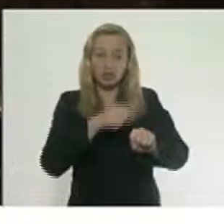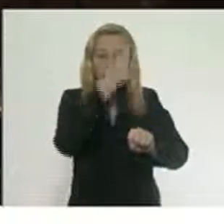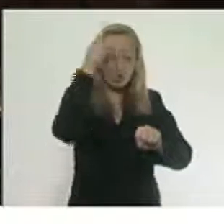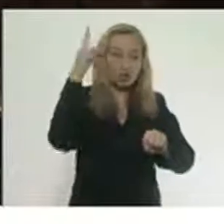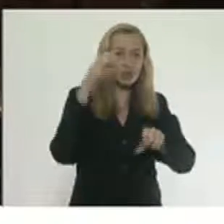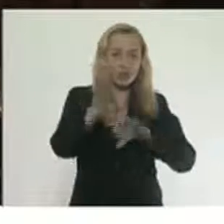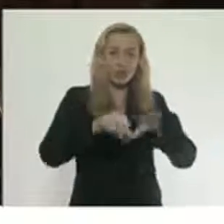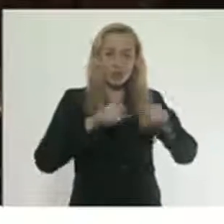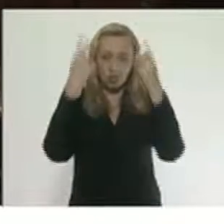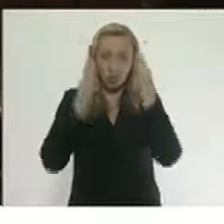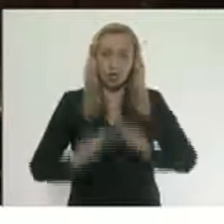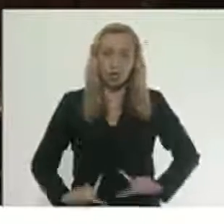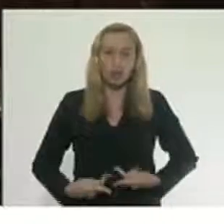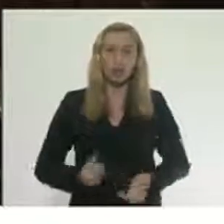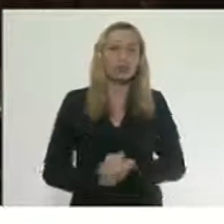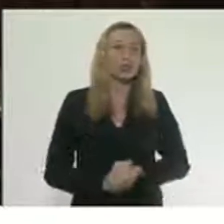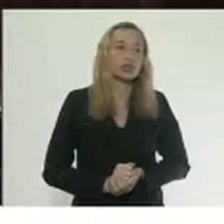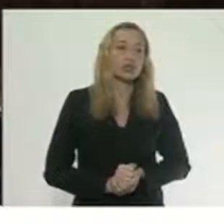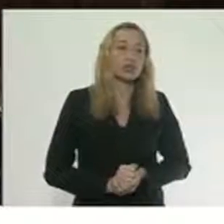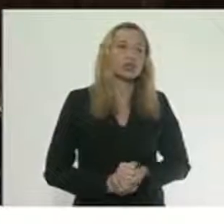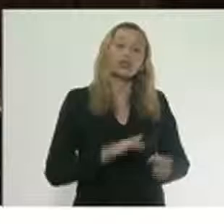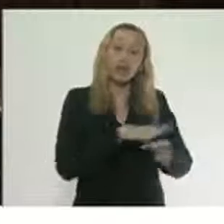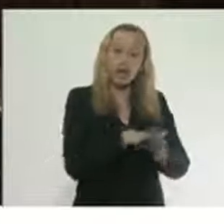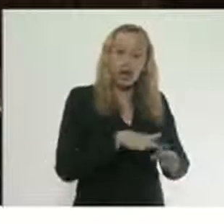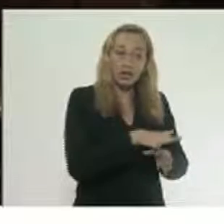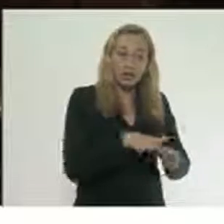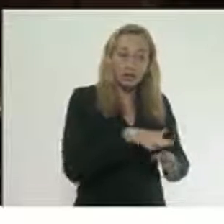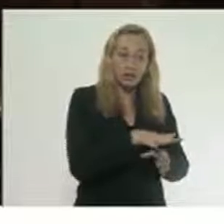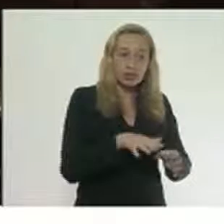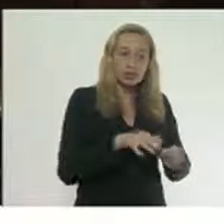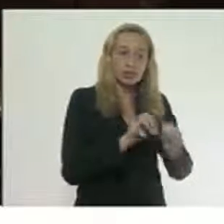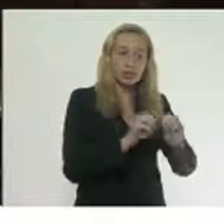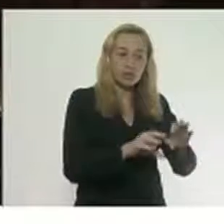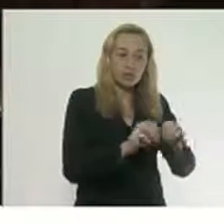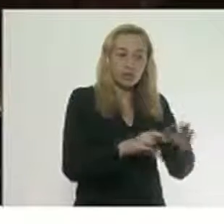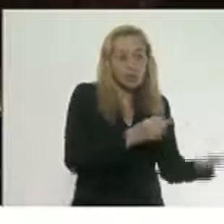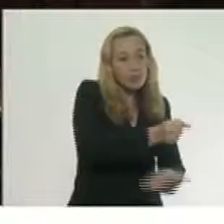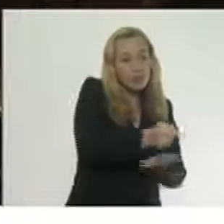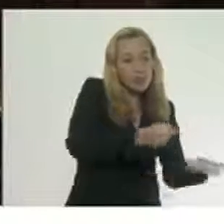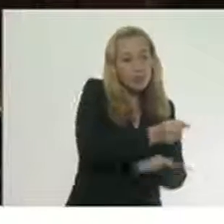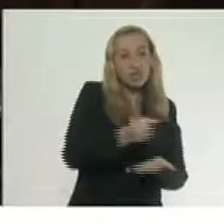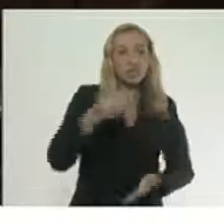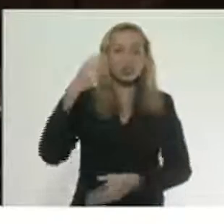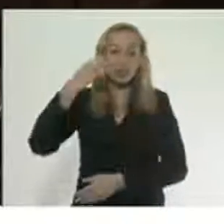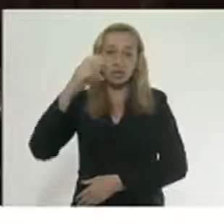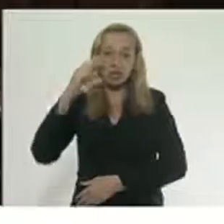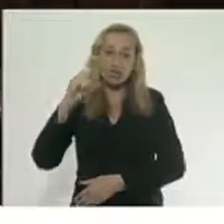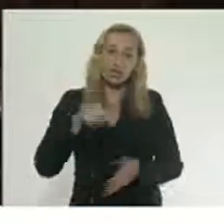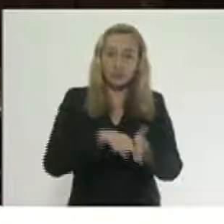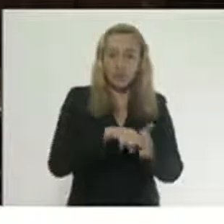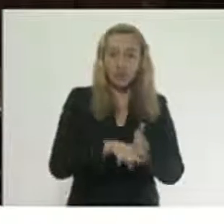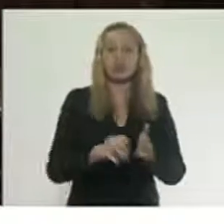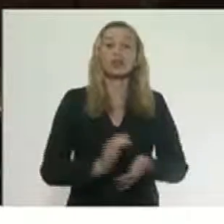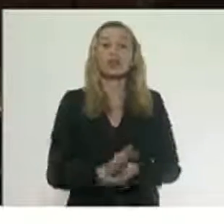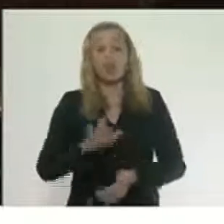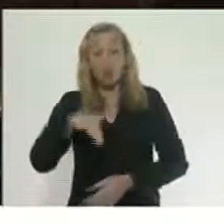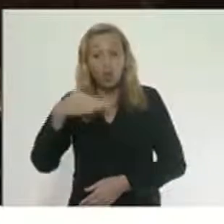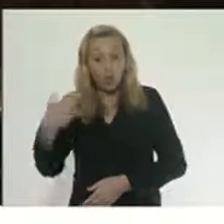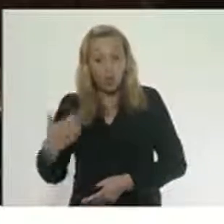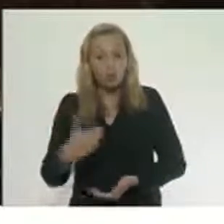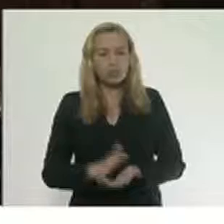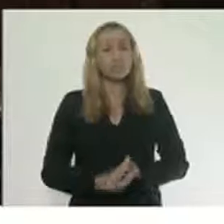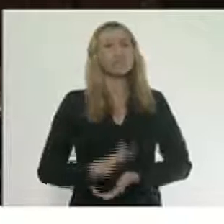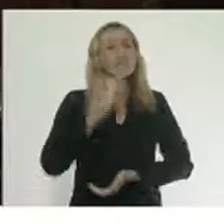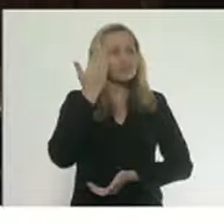humana, seja no âmbito da educação básica, seja no âmbito da ciência e da pesquisa. Por outro lado, é